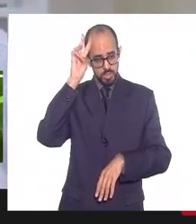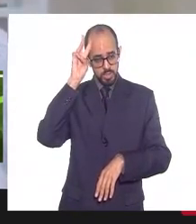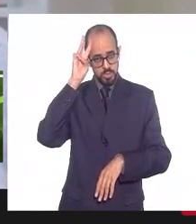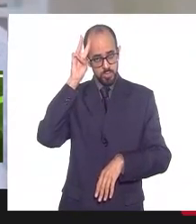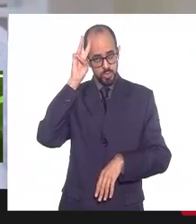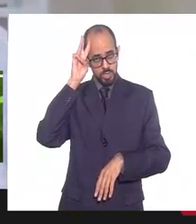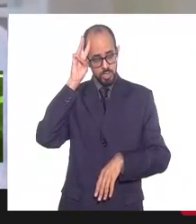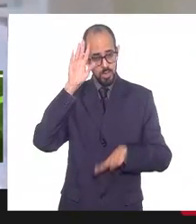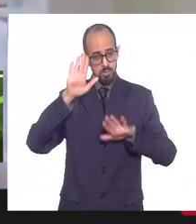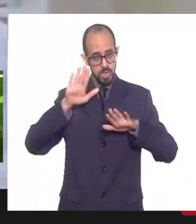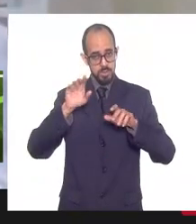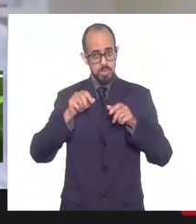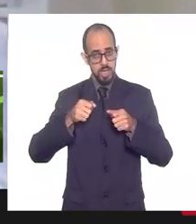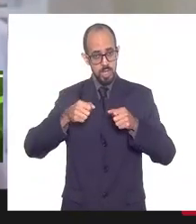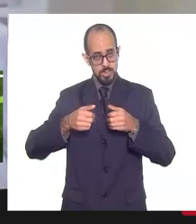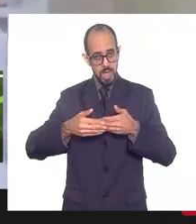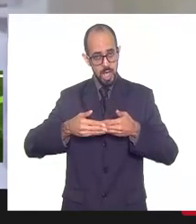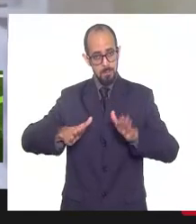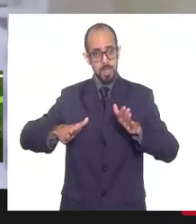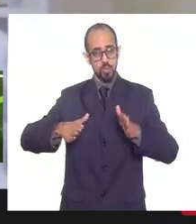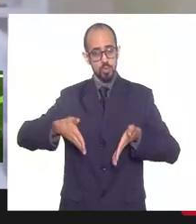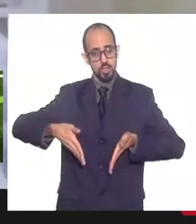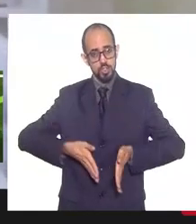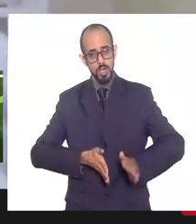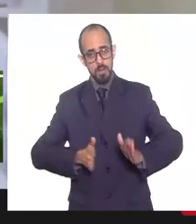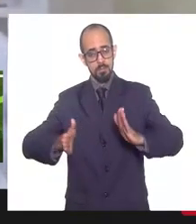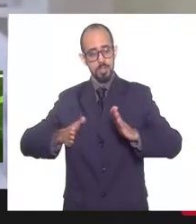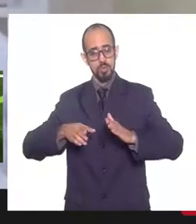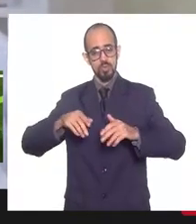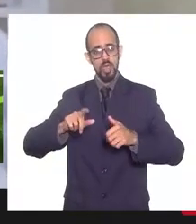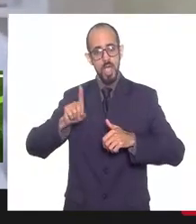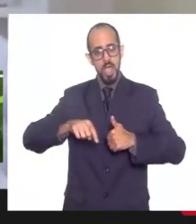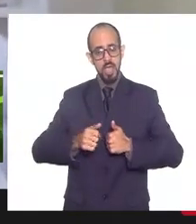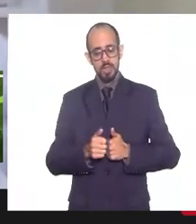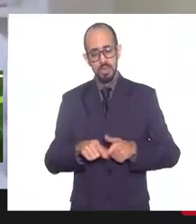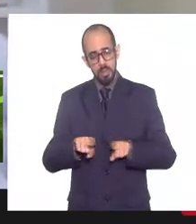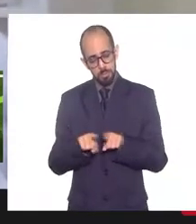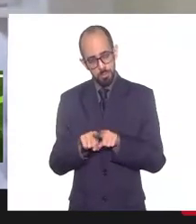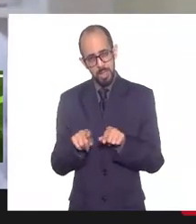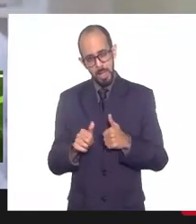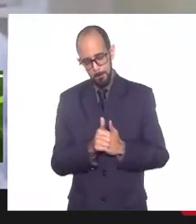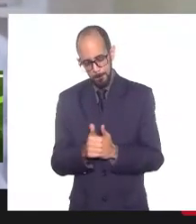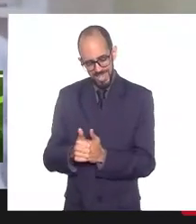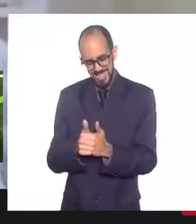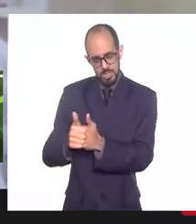ver com a perseguição dos